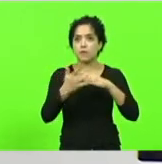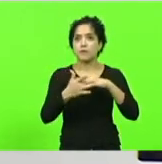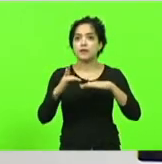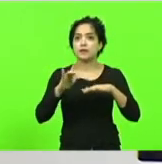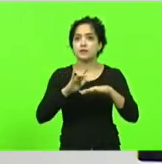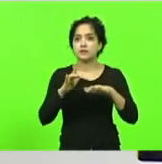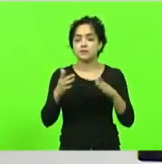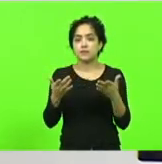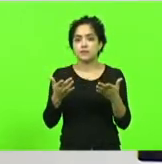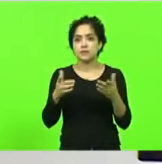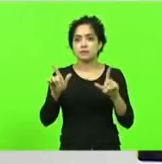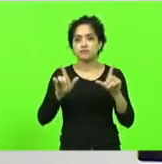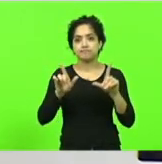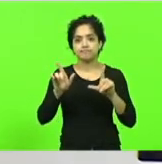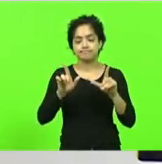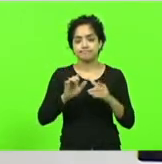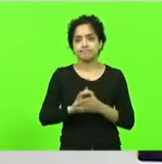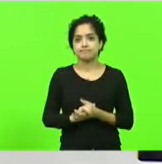imprensa.